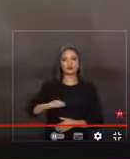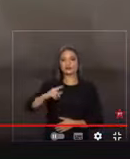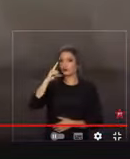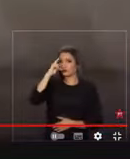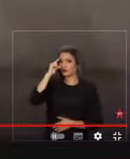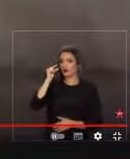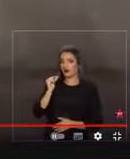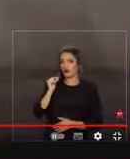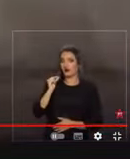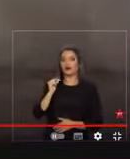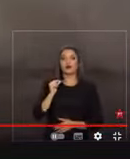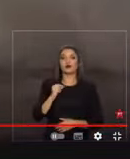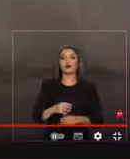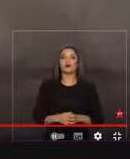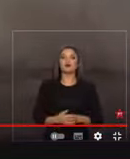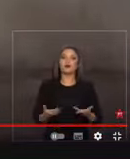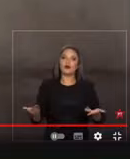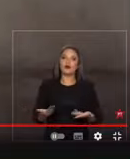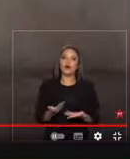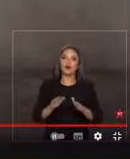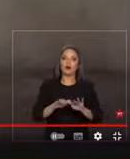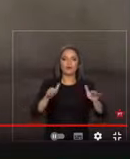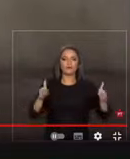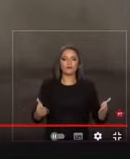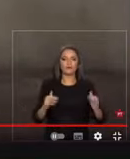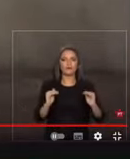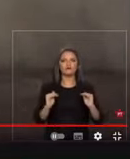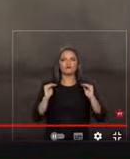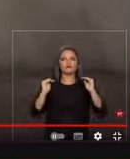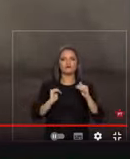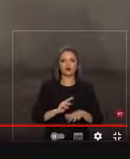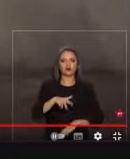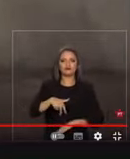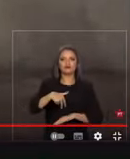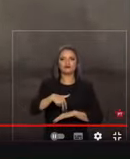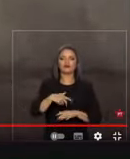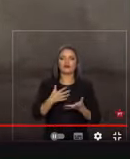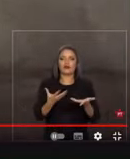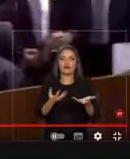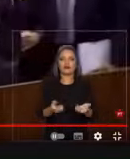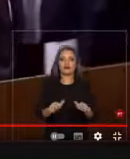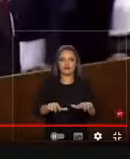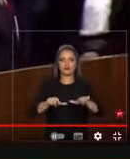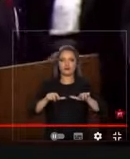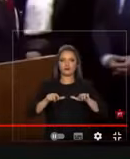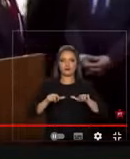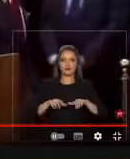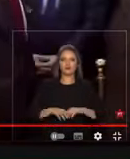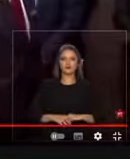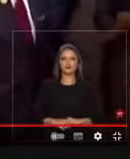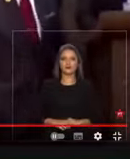José Rodrigues Alckmin Filho, a dirigir-se à frente da mesa de honra para receber o diploma.